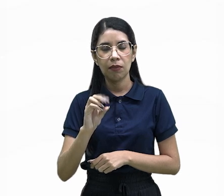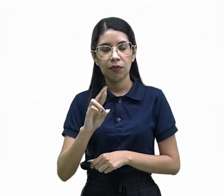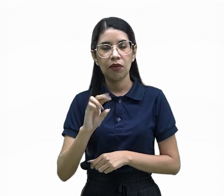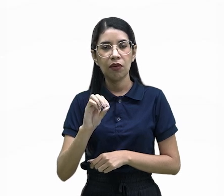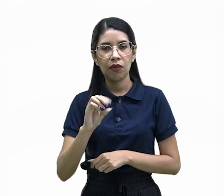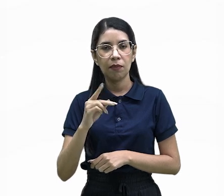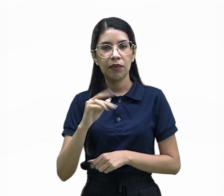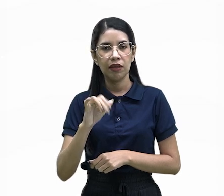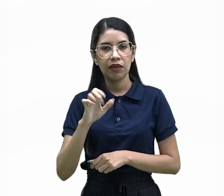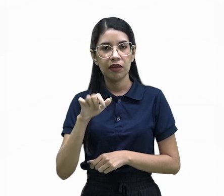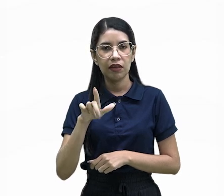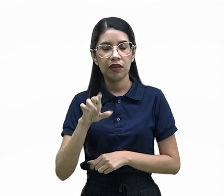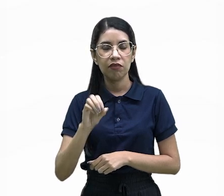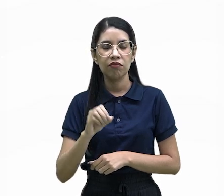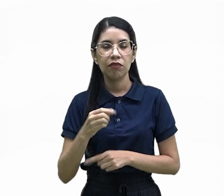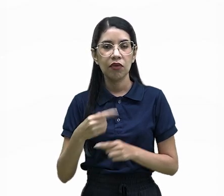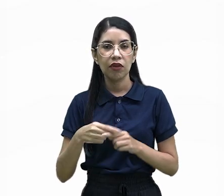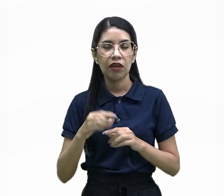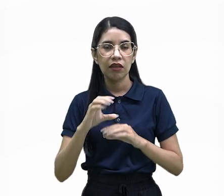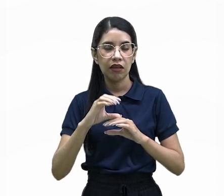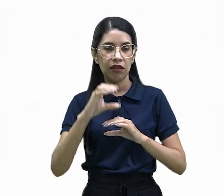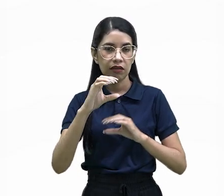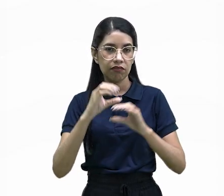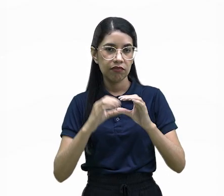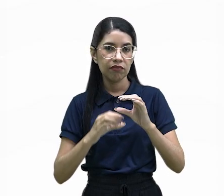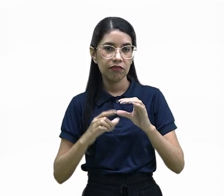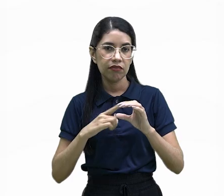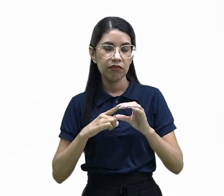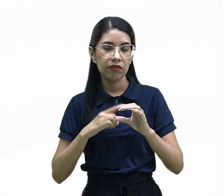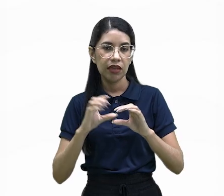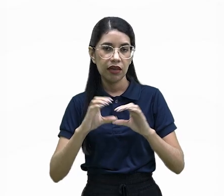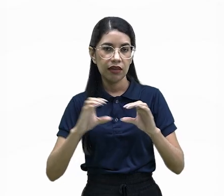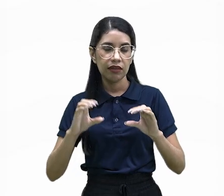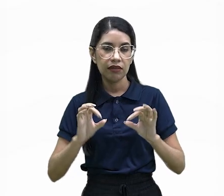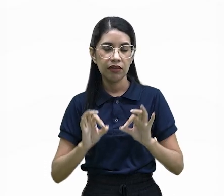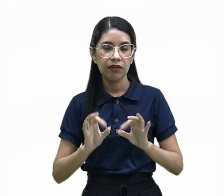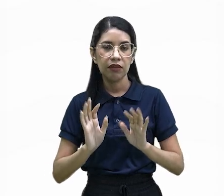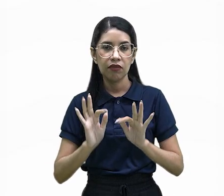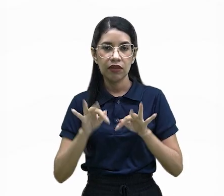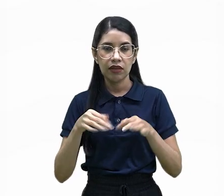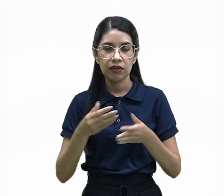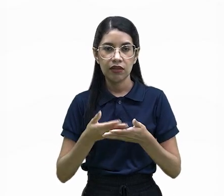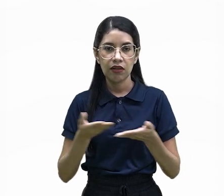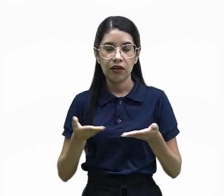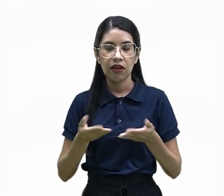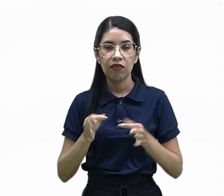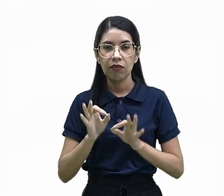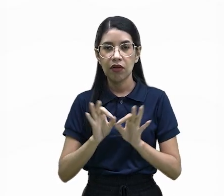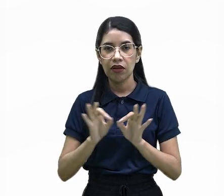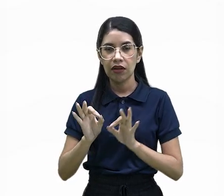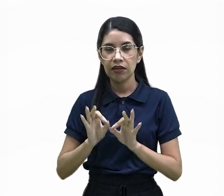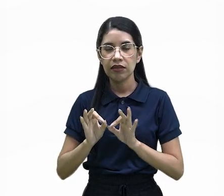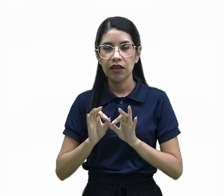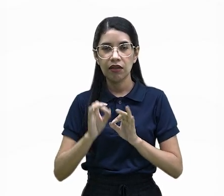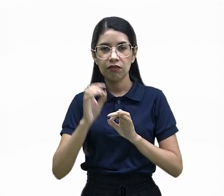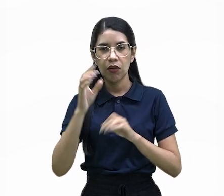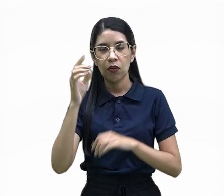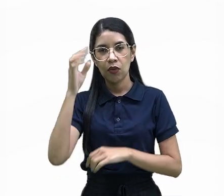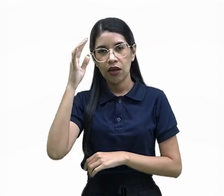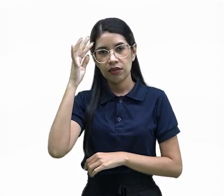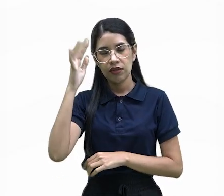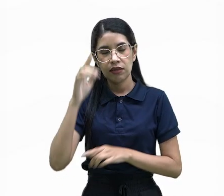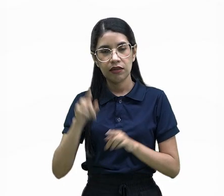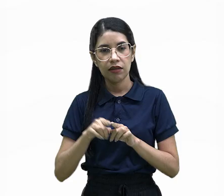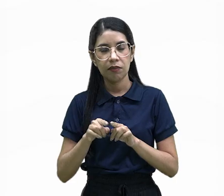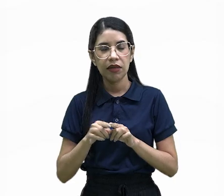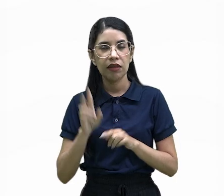cadeia ramificada, ou seja, possui ramificações, tá? Só para a gente encerrar a aula, vamos organizar as ideias,